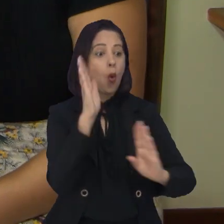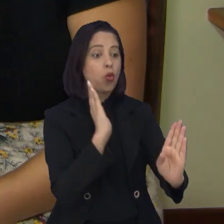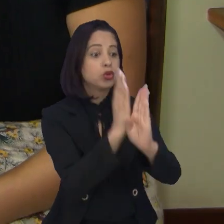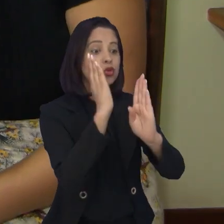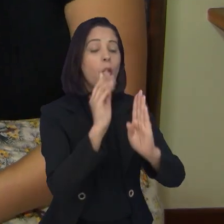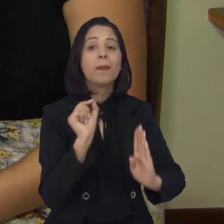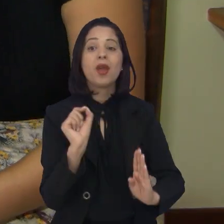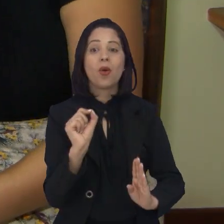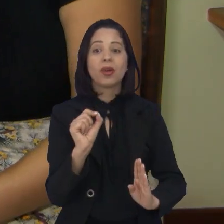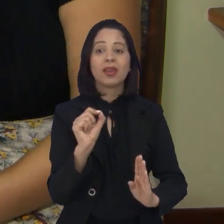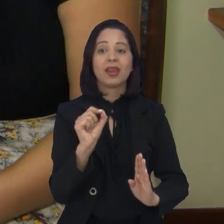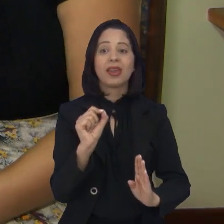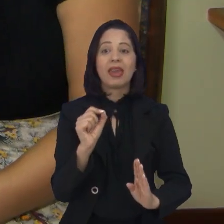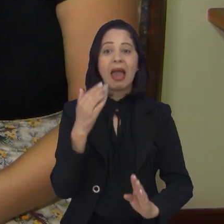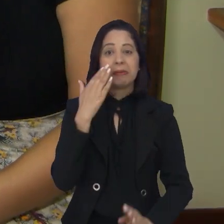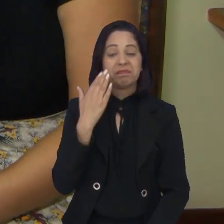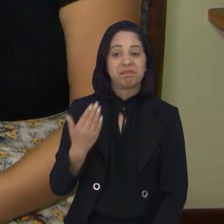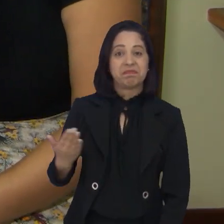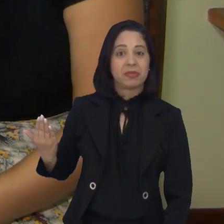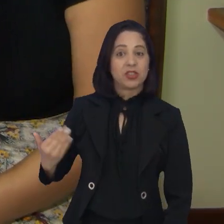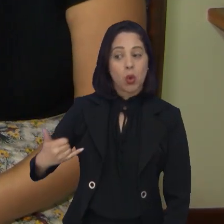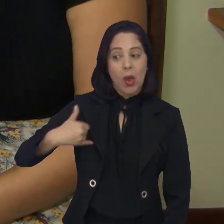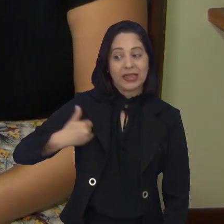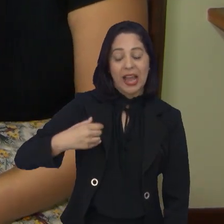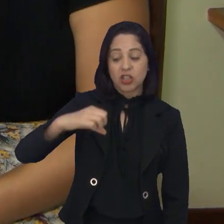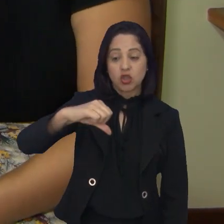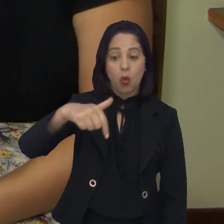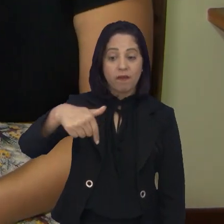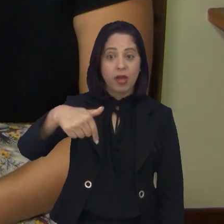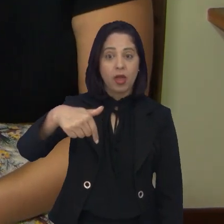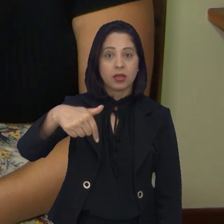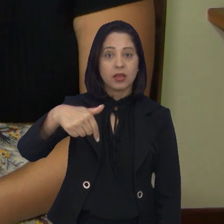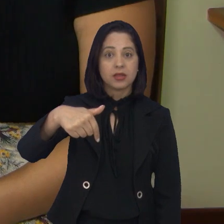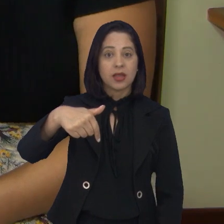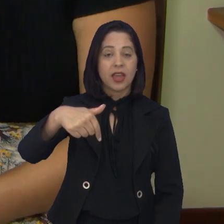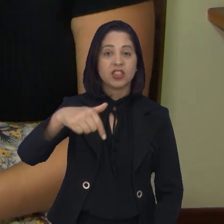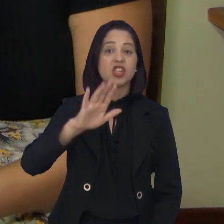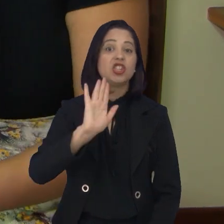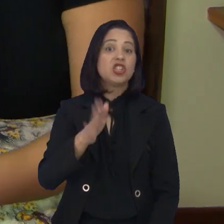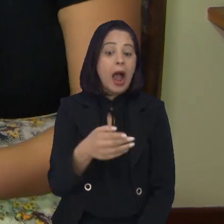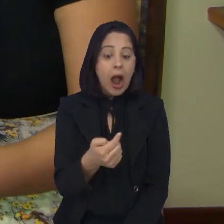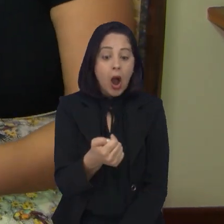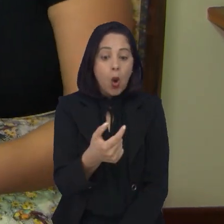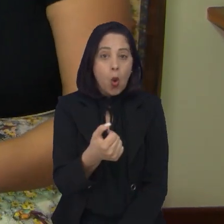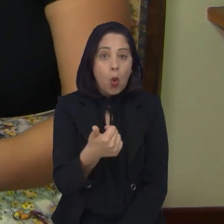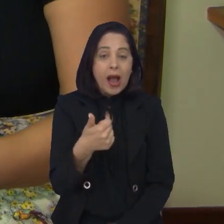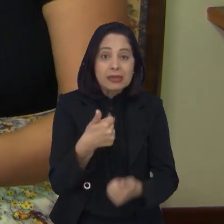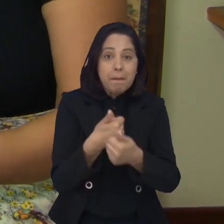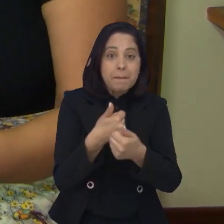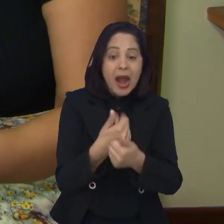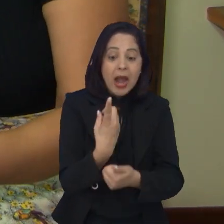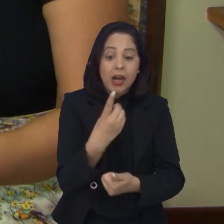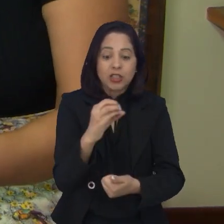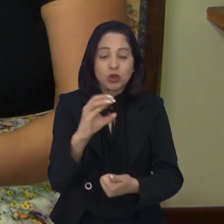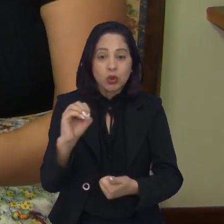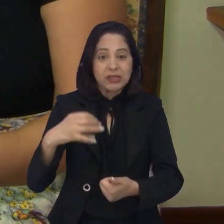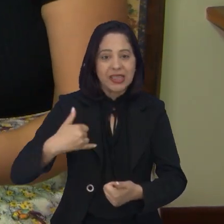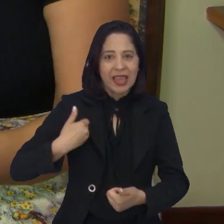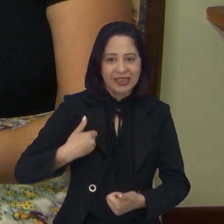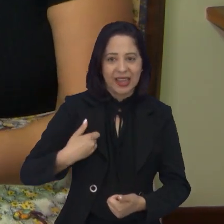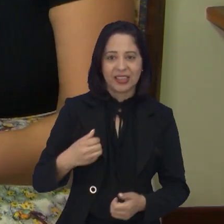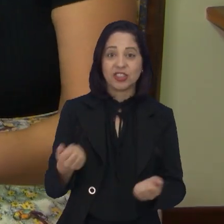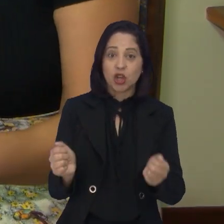que acabou de completar aí 97 anos, quase um centenário, e eu estou com o